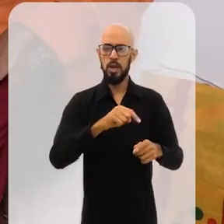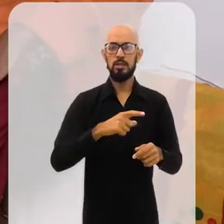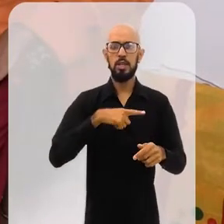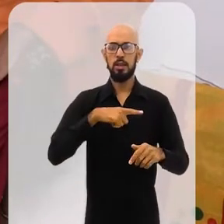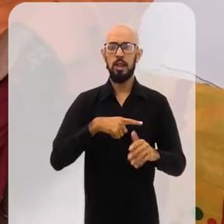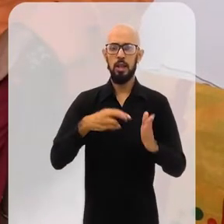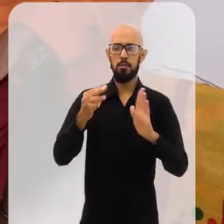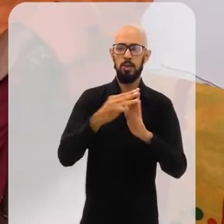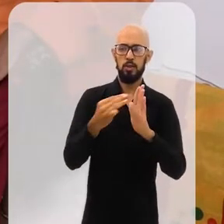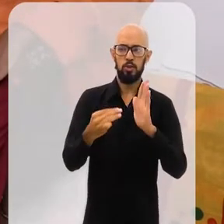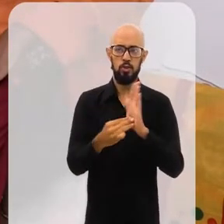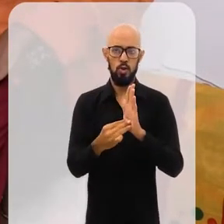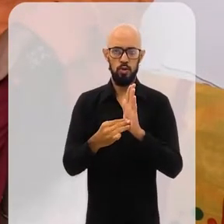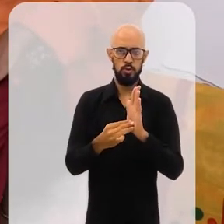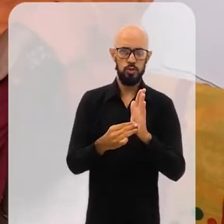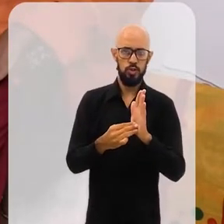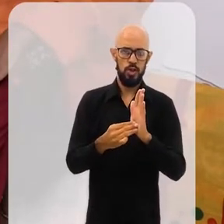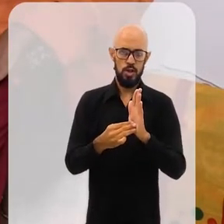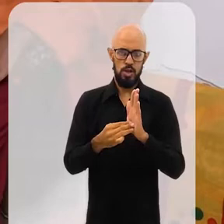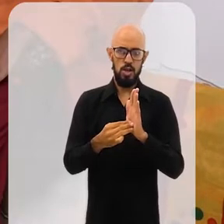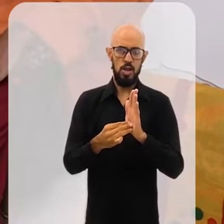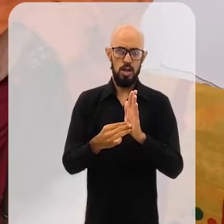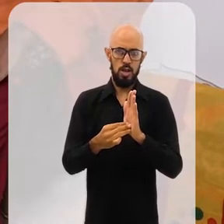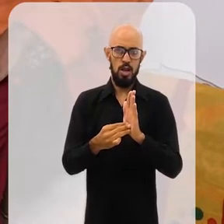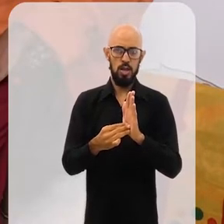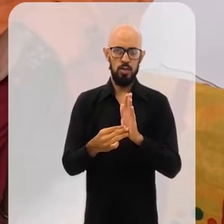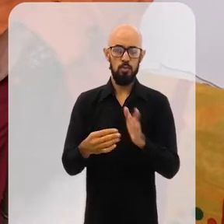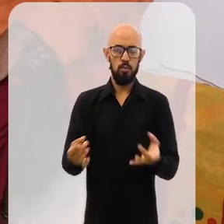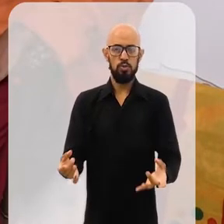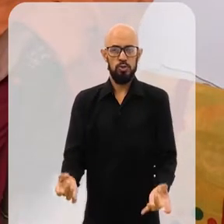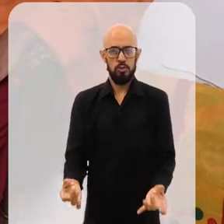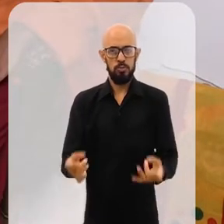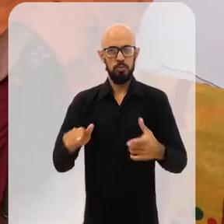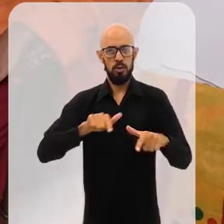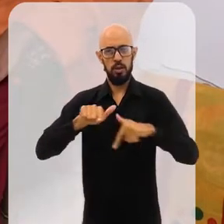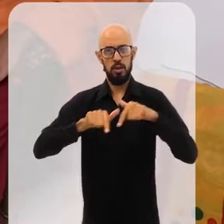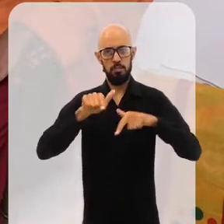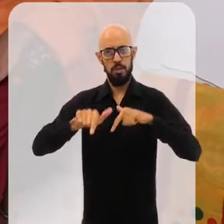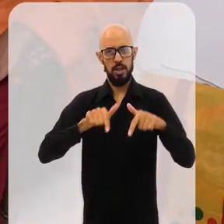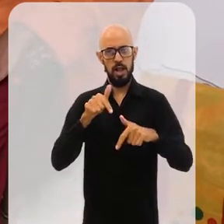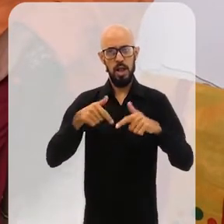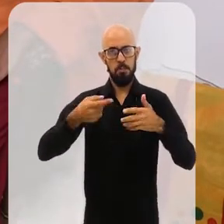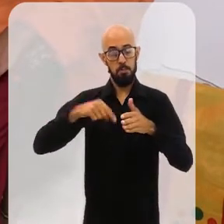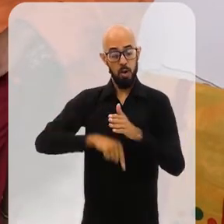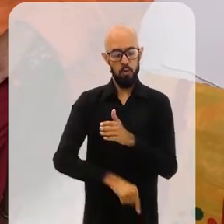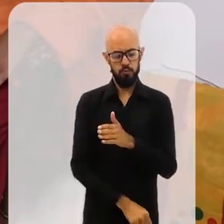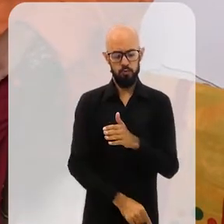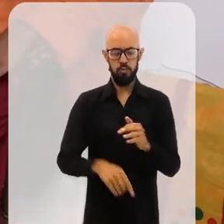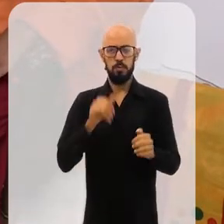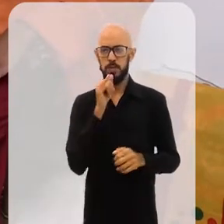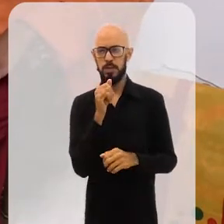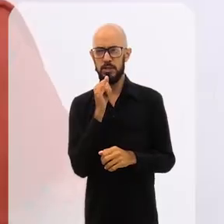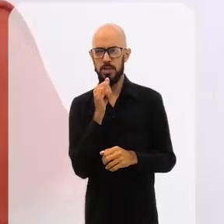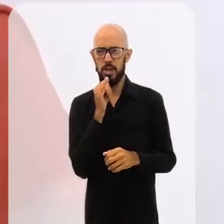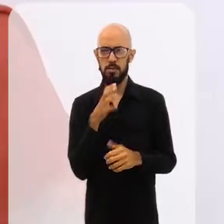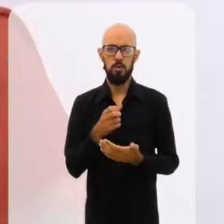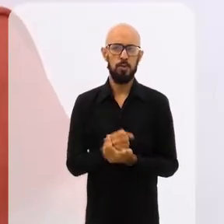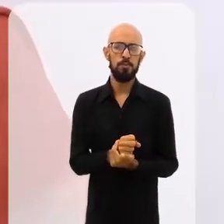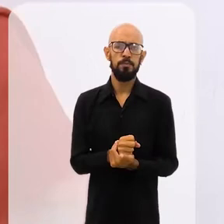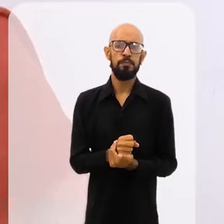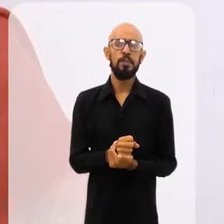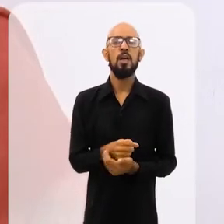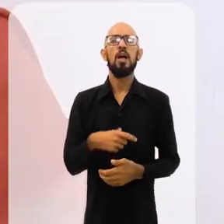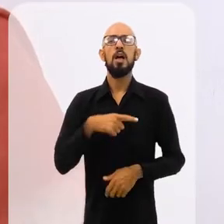tem métodos, né, no budismo e ferramentas para trabalhar essas questões de uma maneira profunda. Por exemplo,